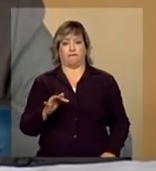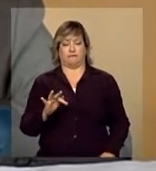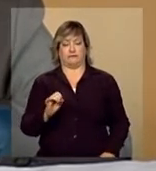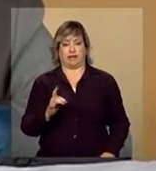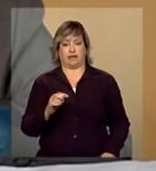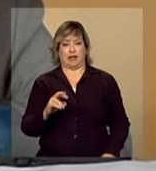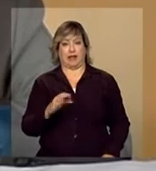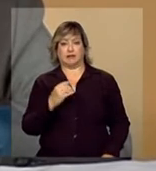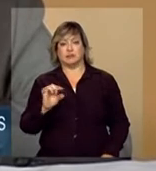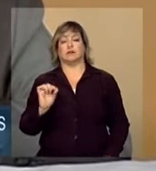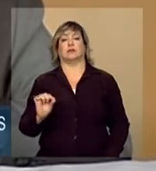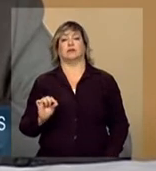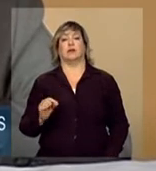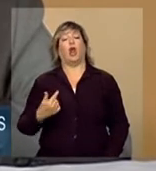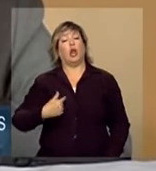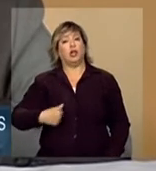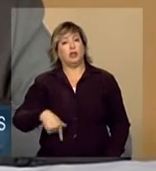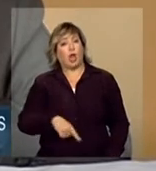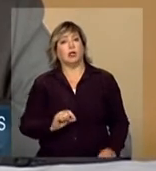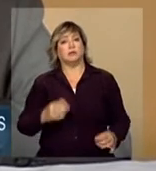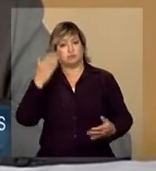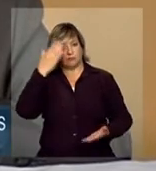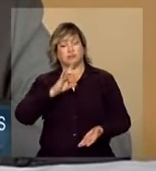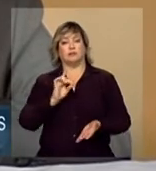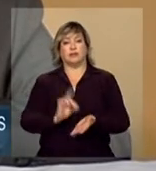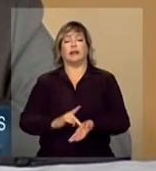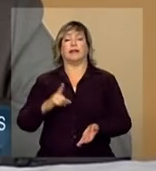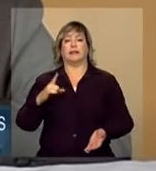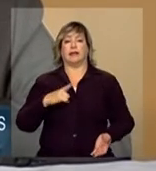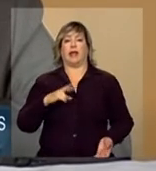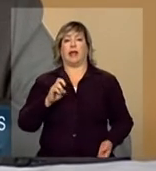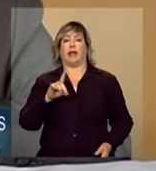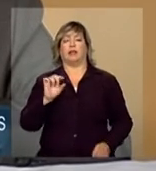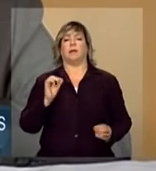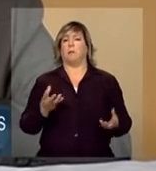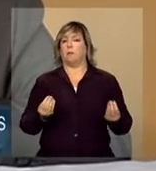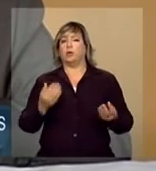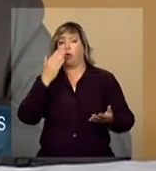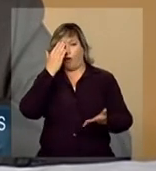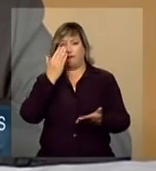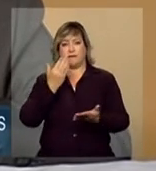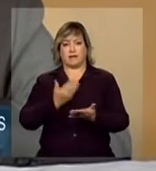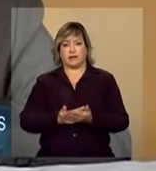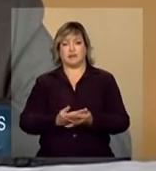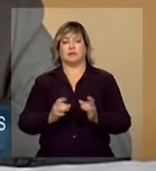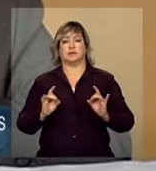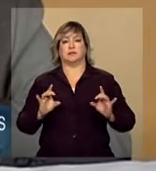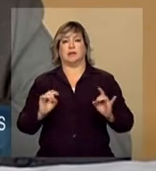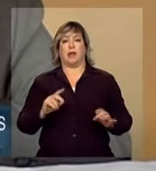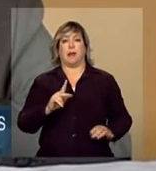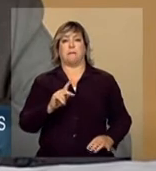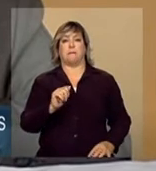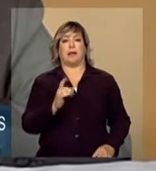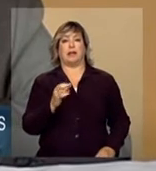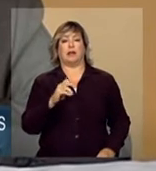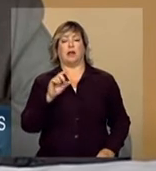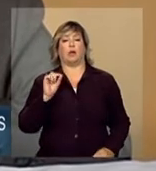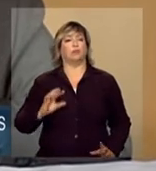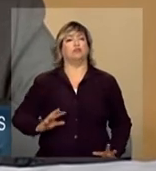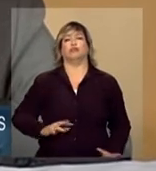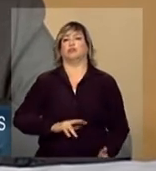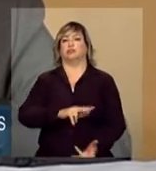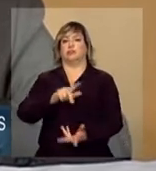nós comprovadamente temos uma rede de altíssima confiabilidade em padrão